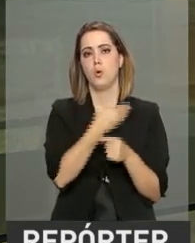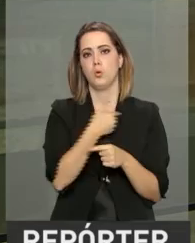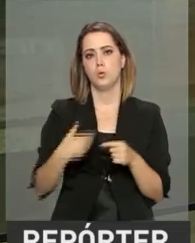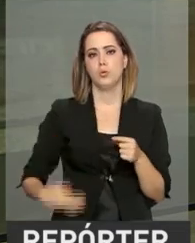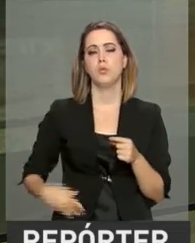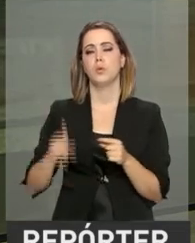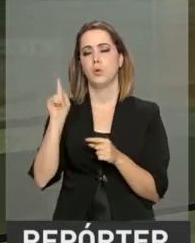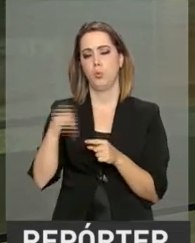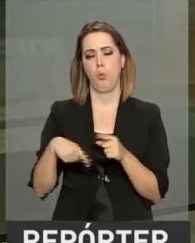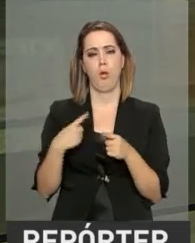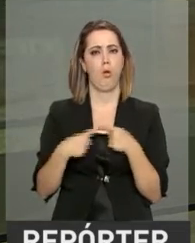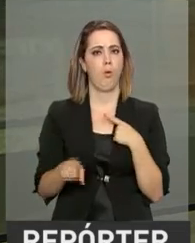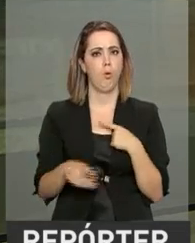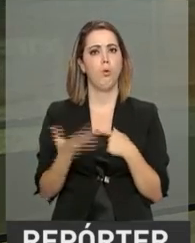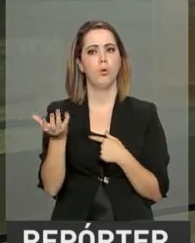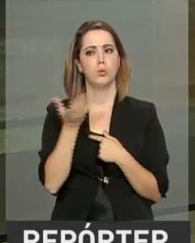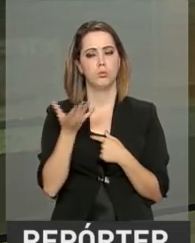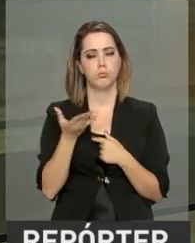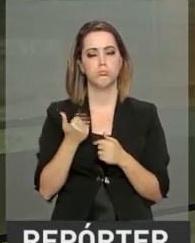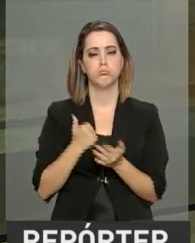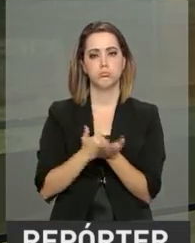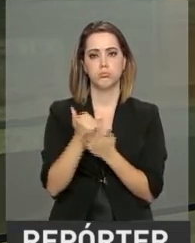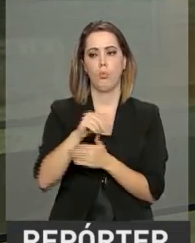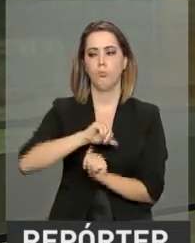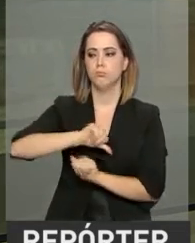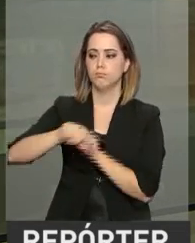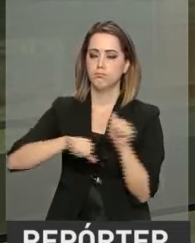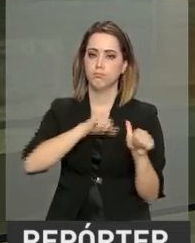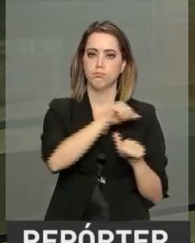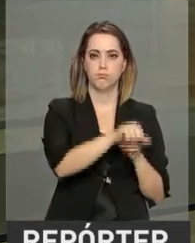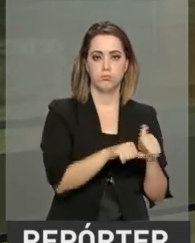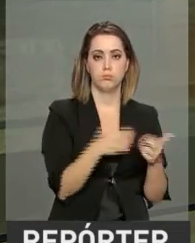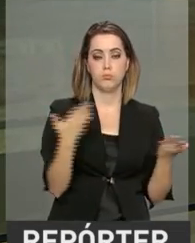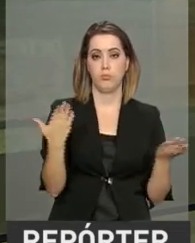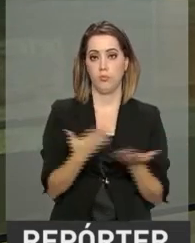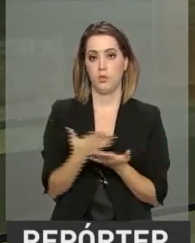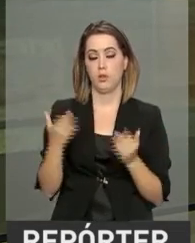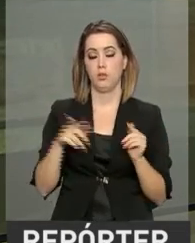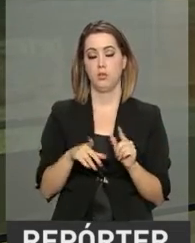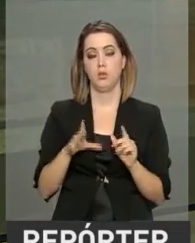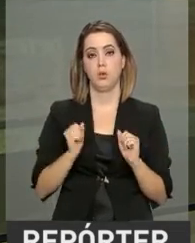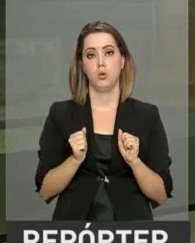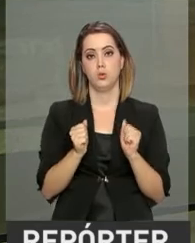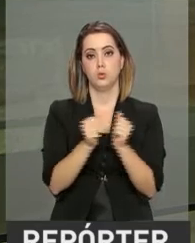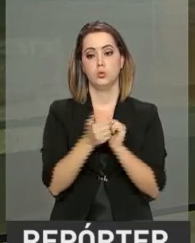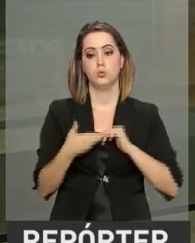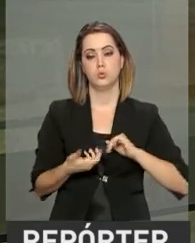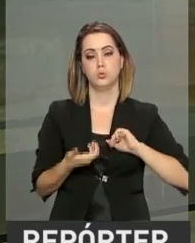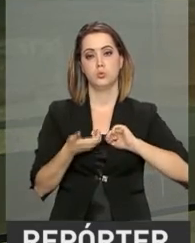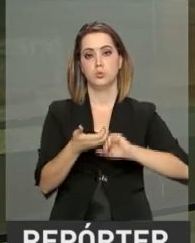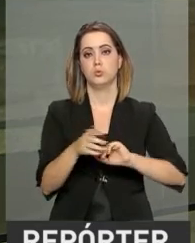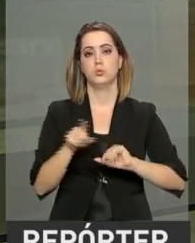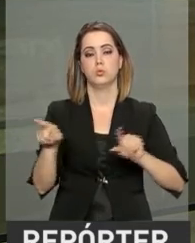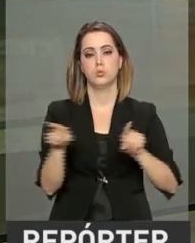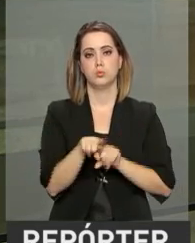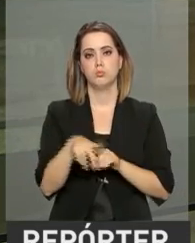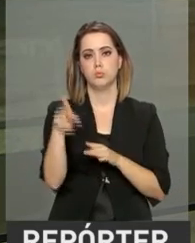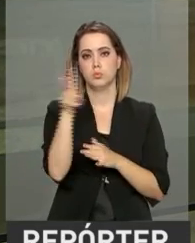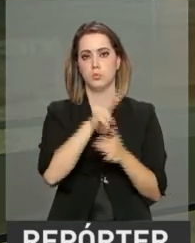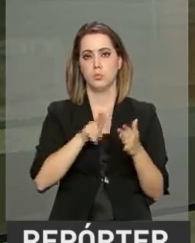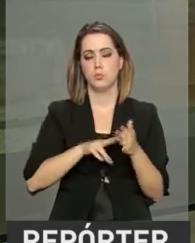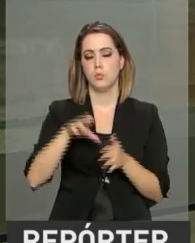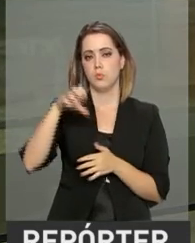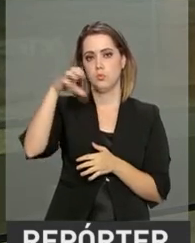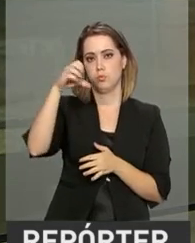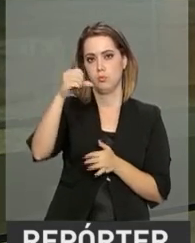ou seja quer ter essa possibilidade a sessão conjunta do congresso nacional também vai analisar nove